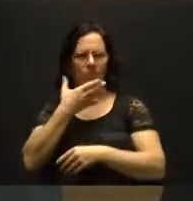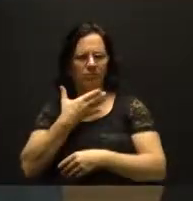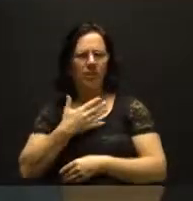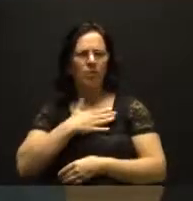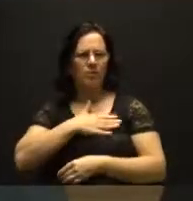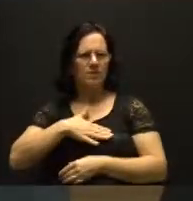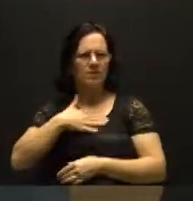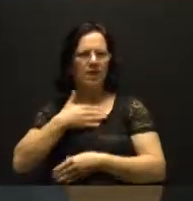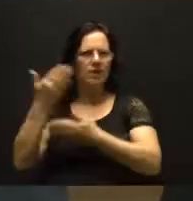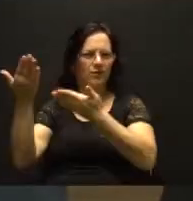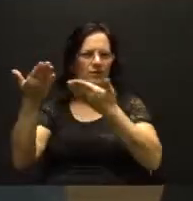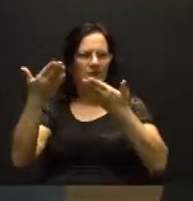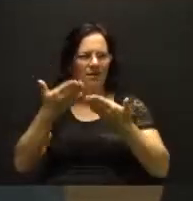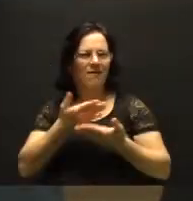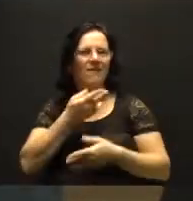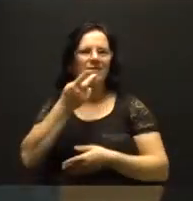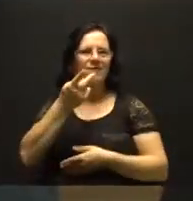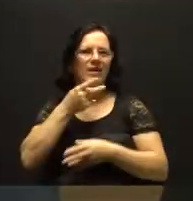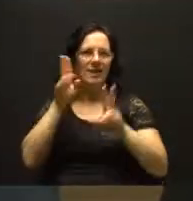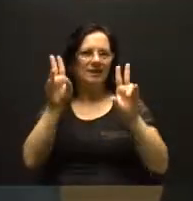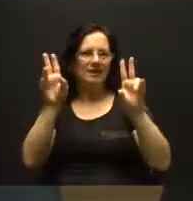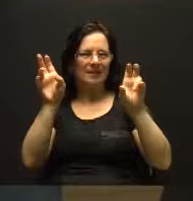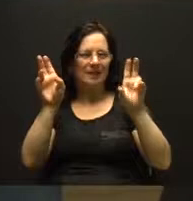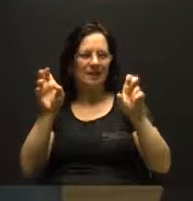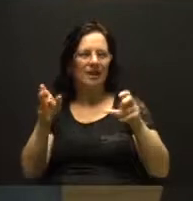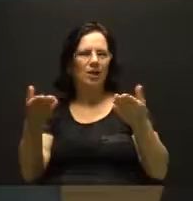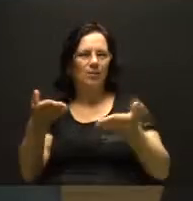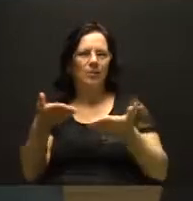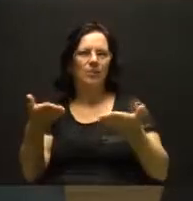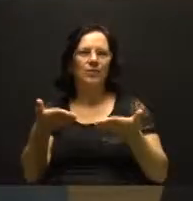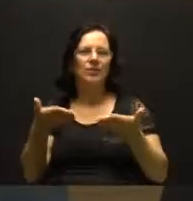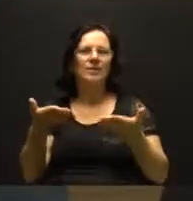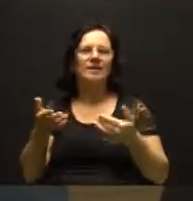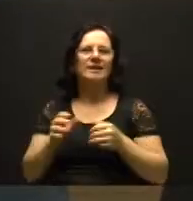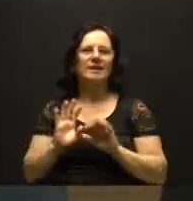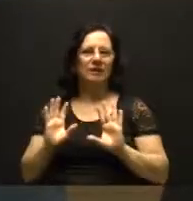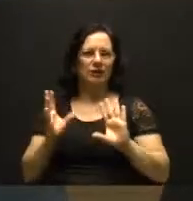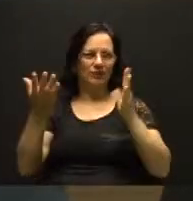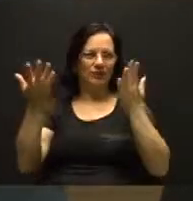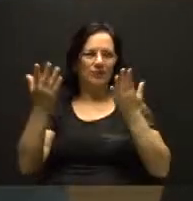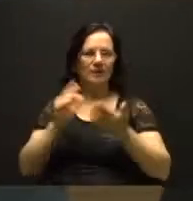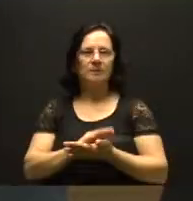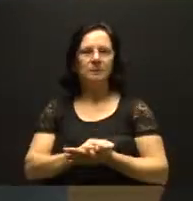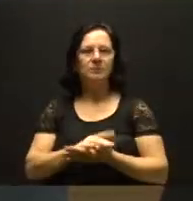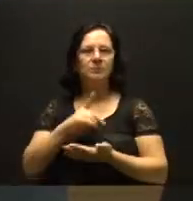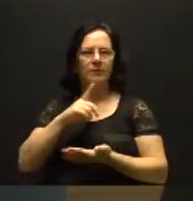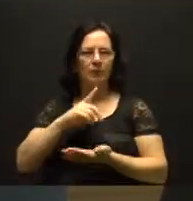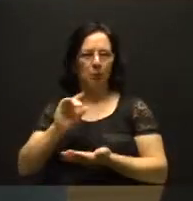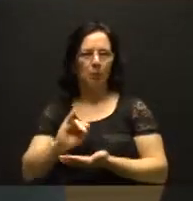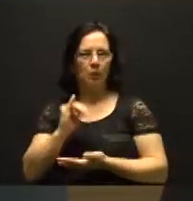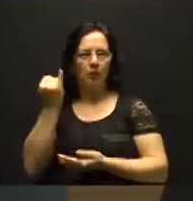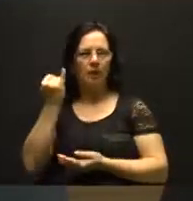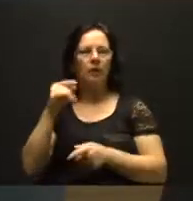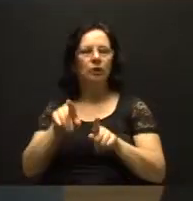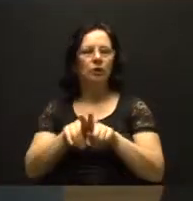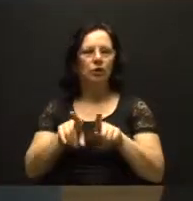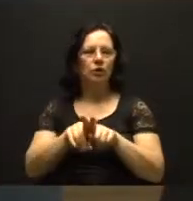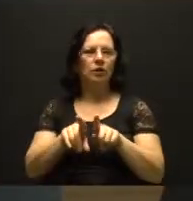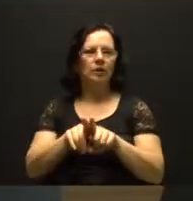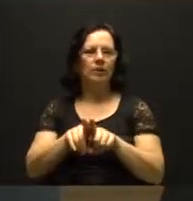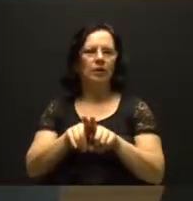para falar justamente sobre esse tema nesta sessão de hoje né e eu pretendo oportunidade de